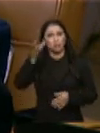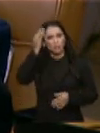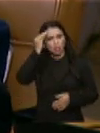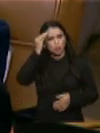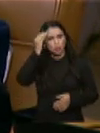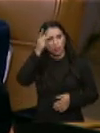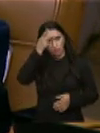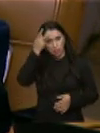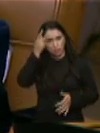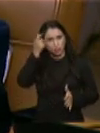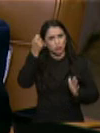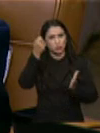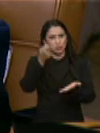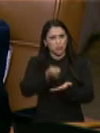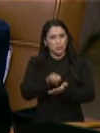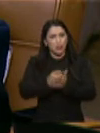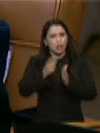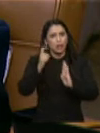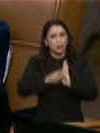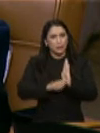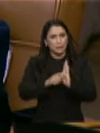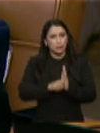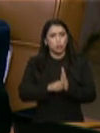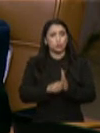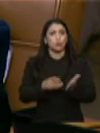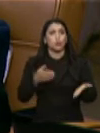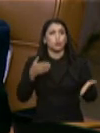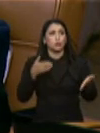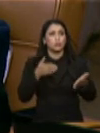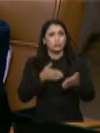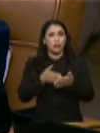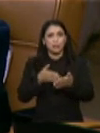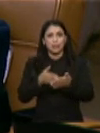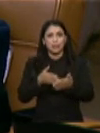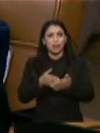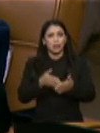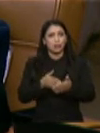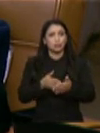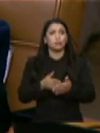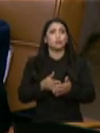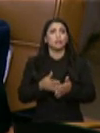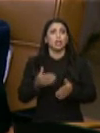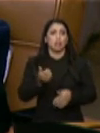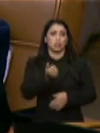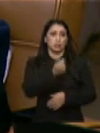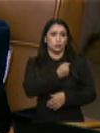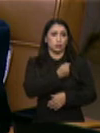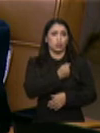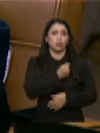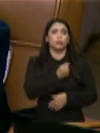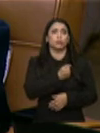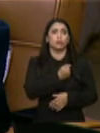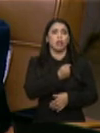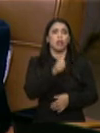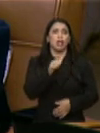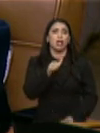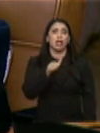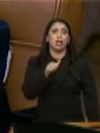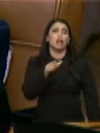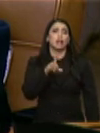os efeitos limitados da ADI 15, ou seja, preservando a coisa julgada,